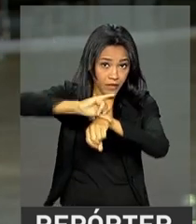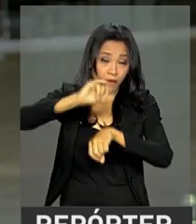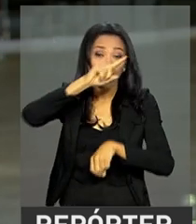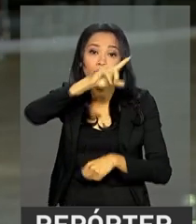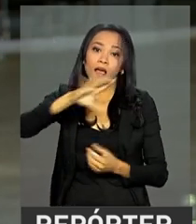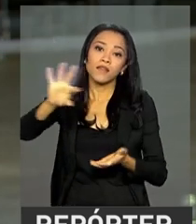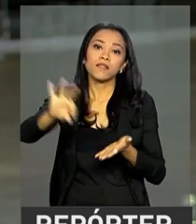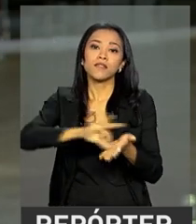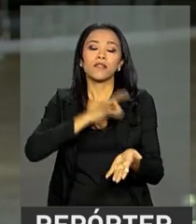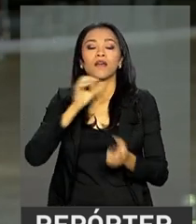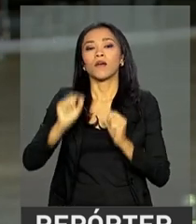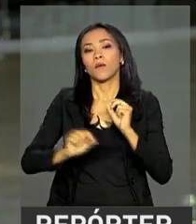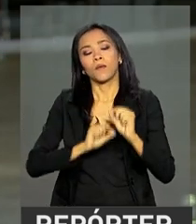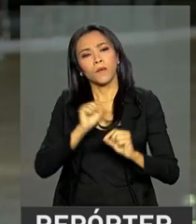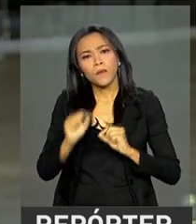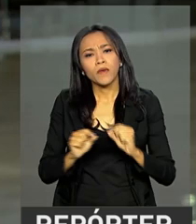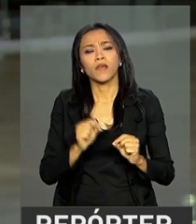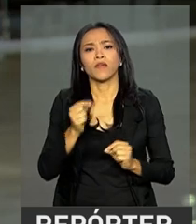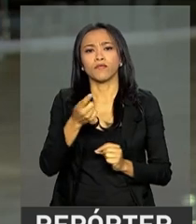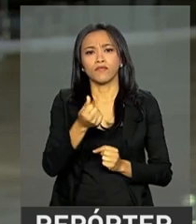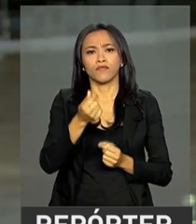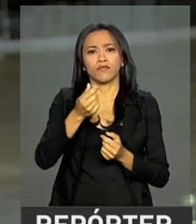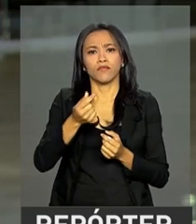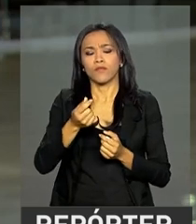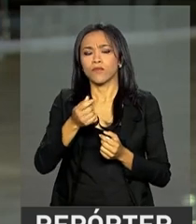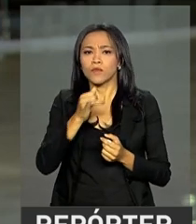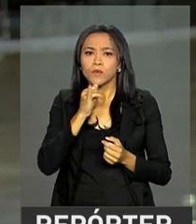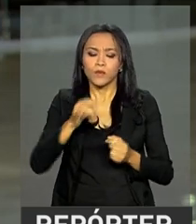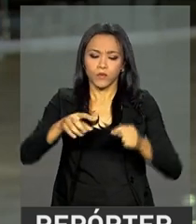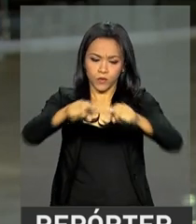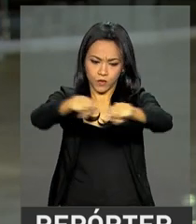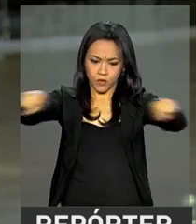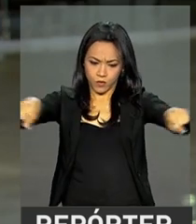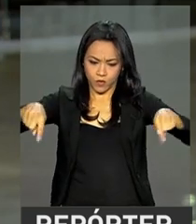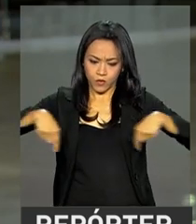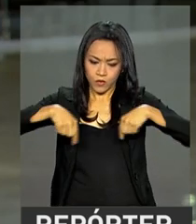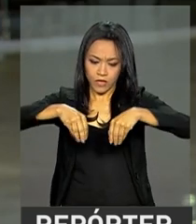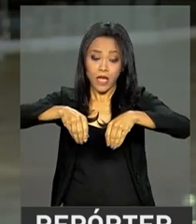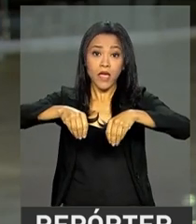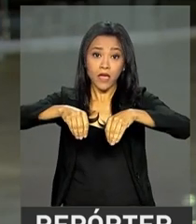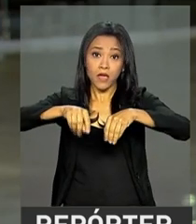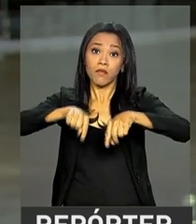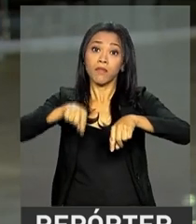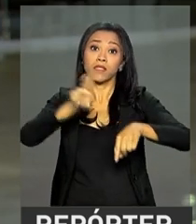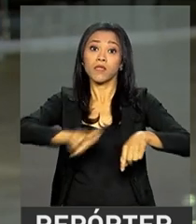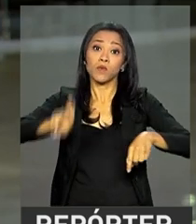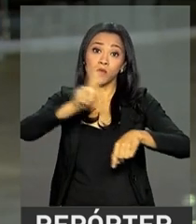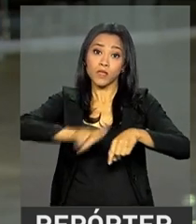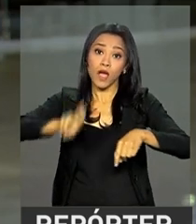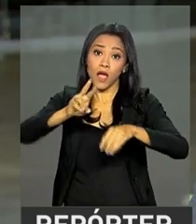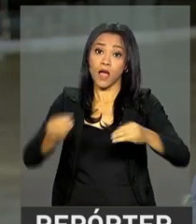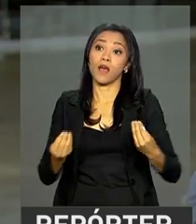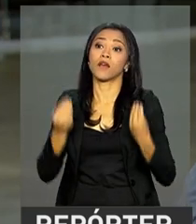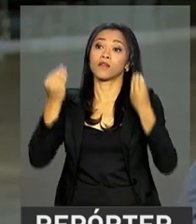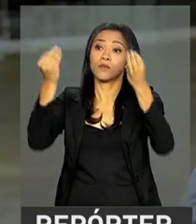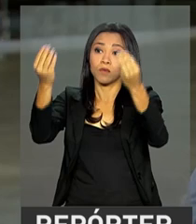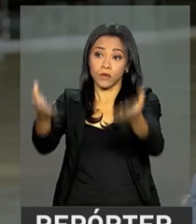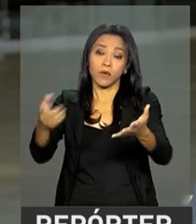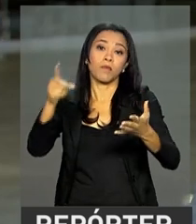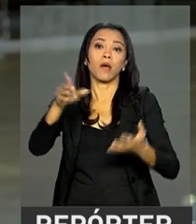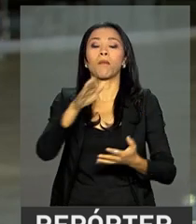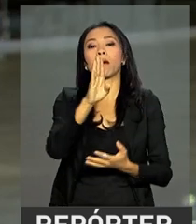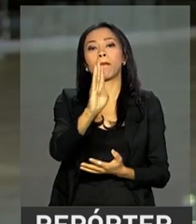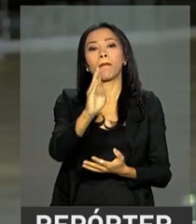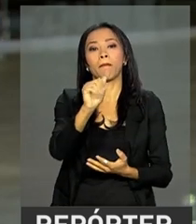um protocolo para a destinação social de um terreno mantido pela união para ser usado pela basílica de nossa senhora de